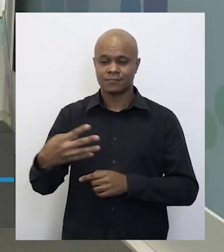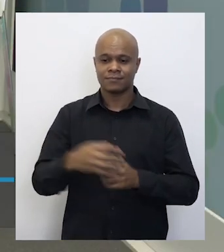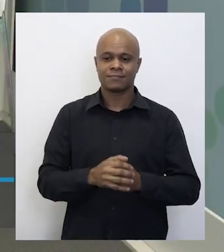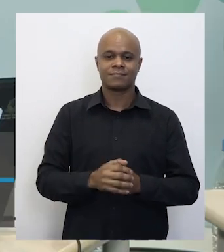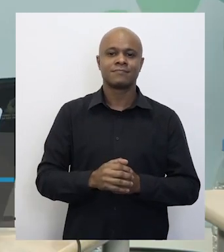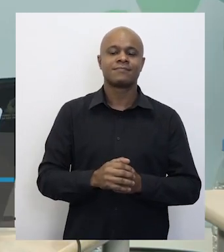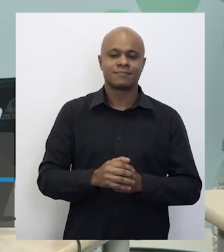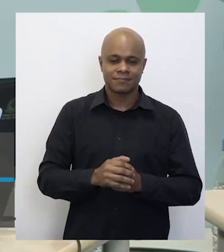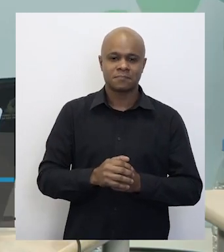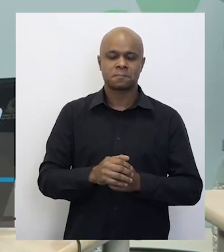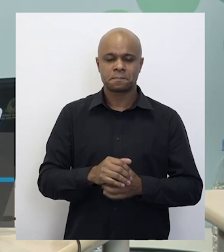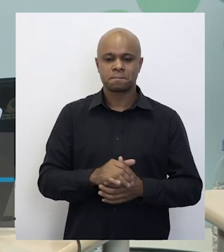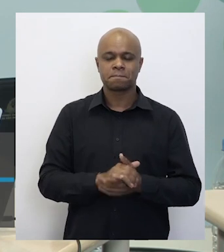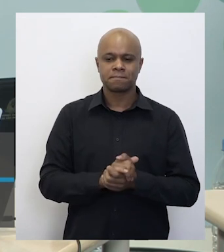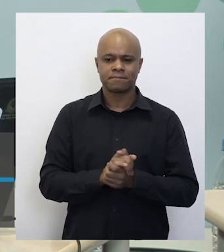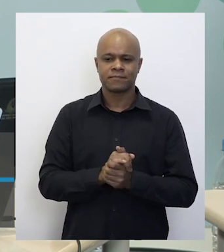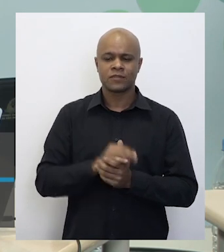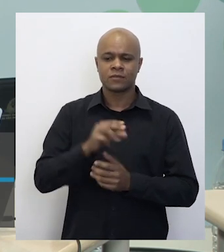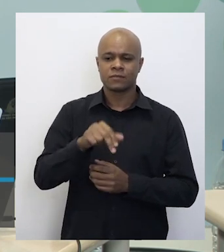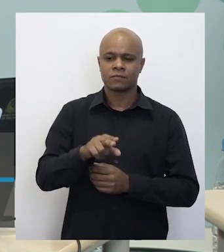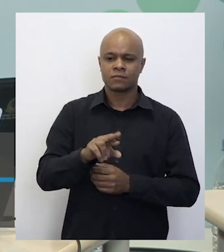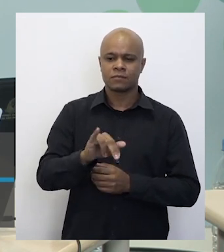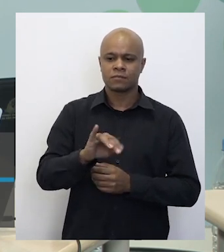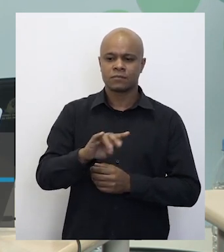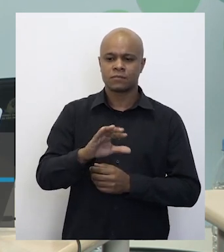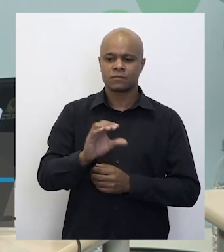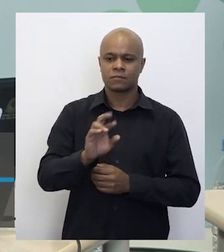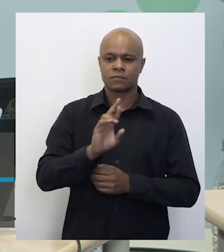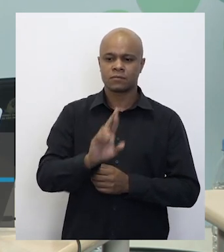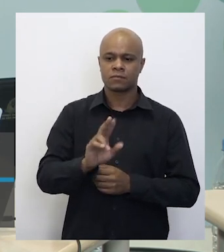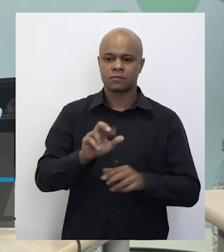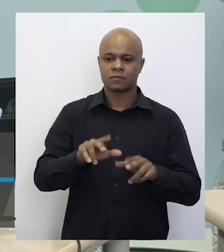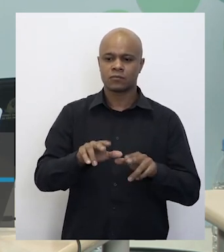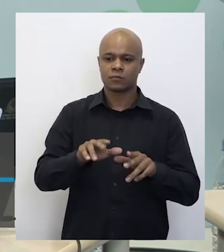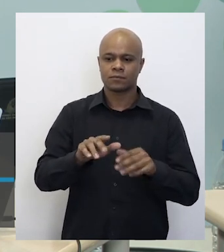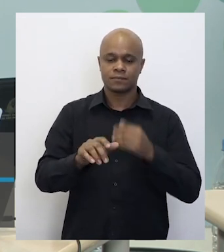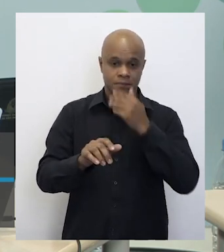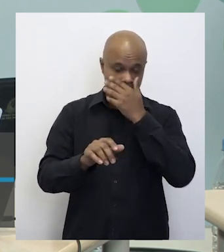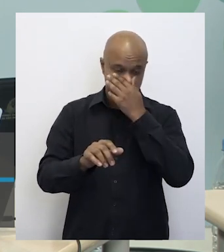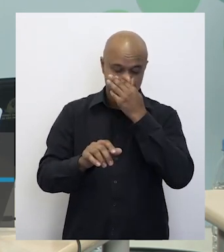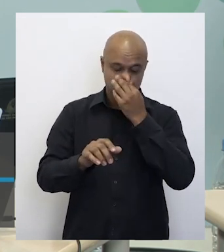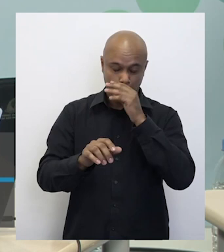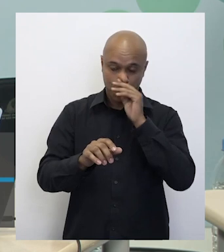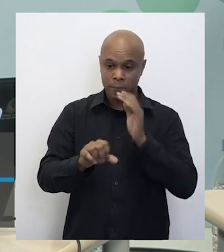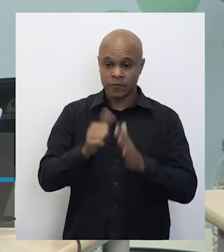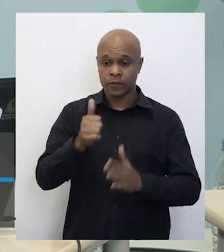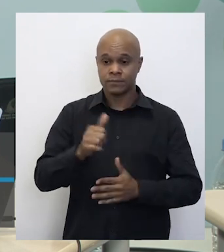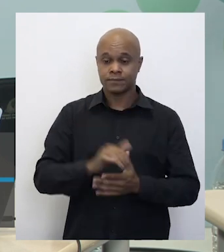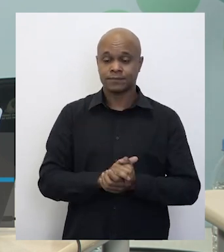Sim. E aí, o Murilo também respondeu isso, só que... Ah, não, aqui, ó. O Murilo falou que no primeiro,